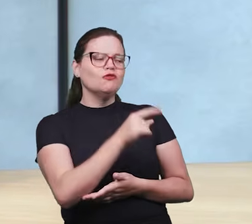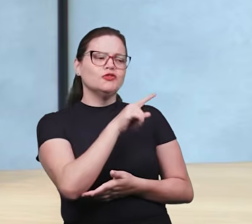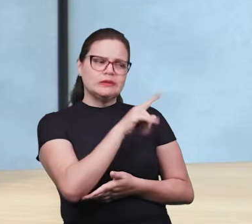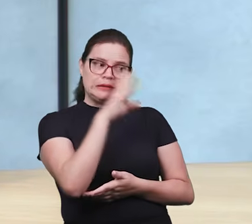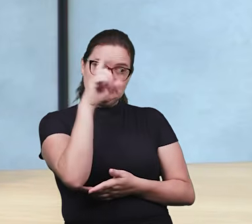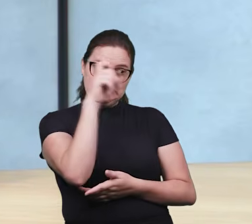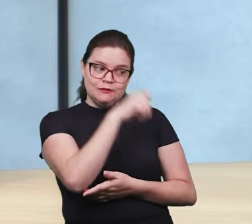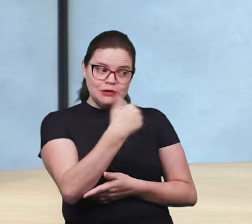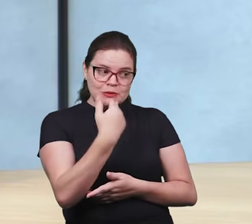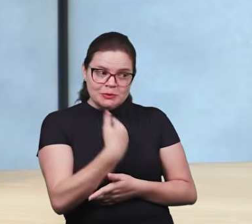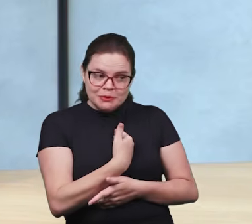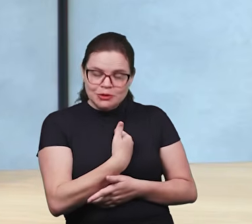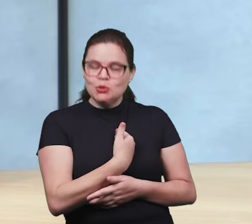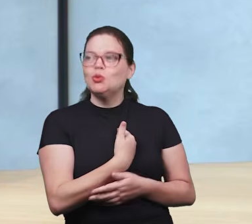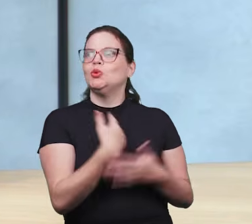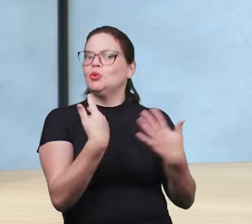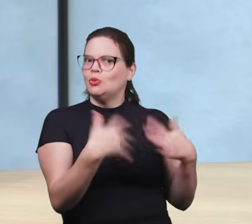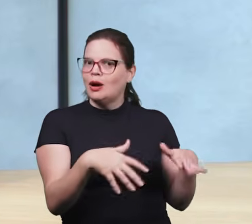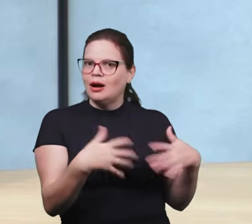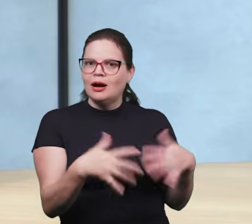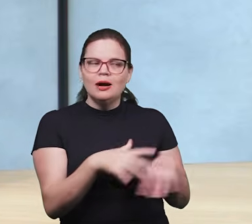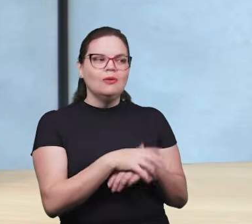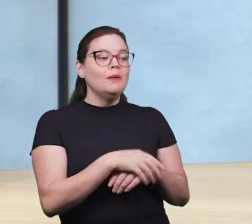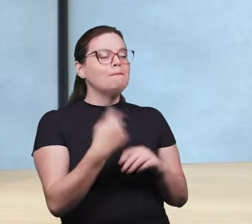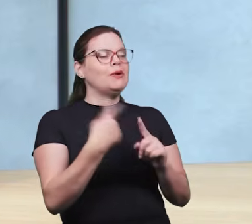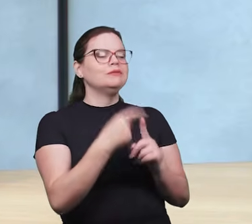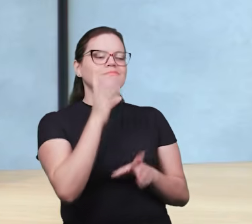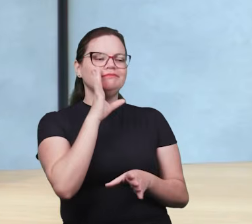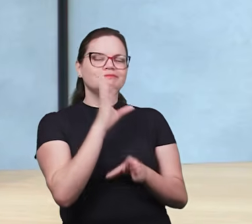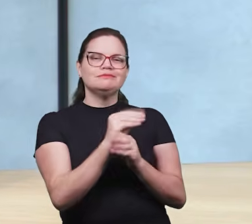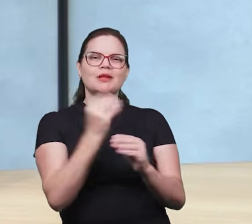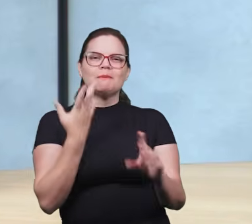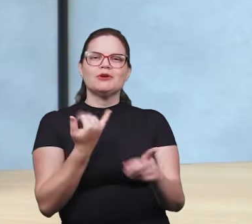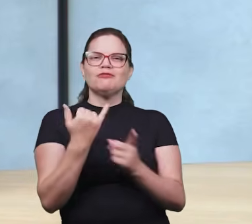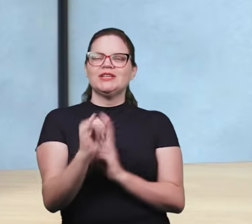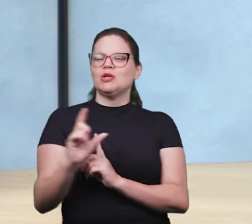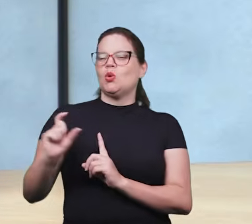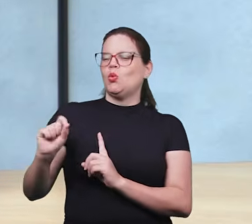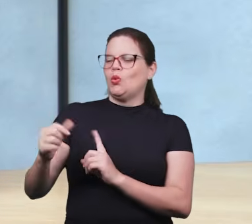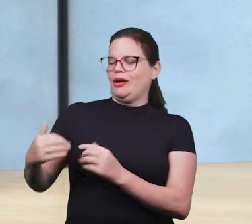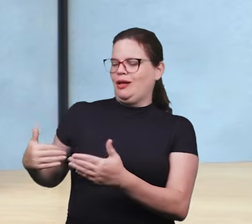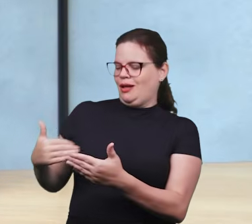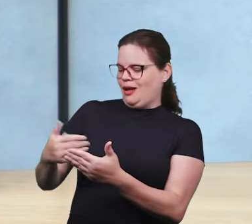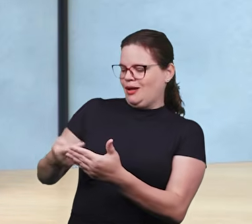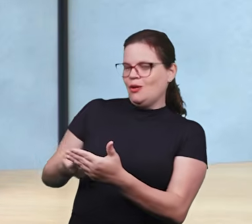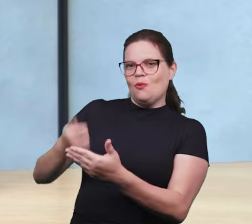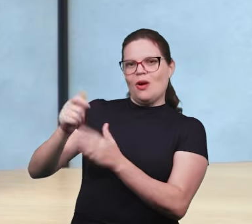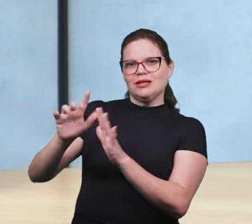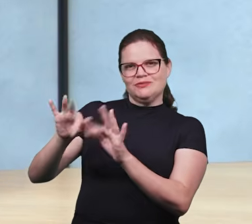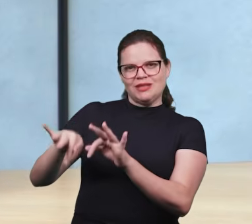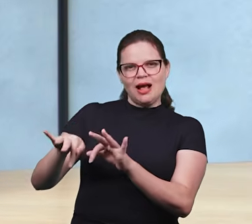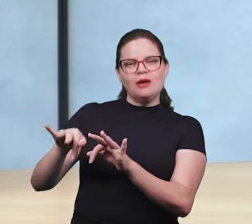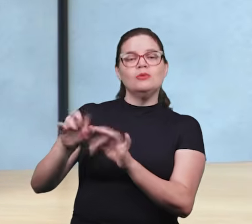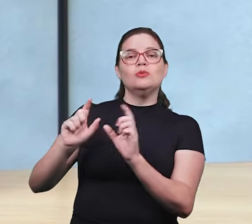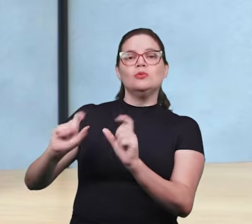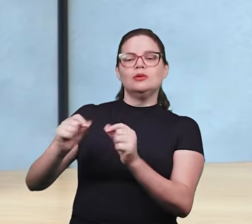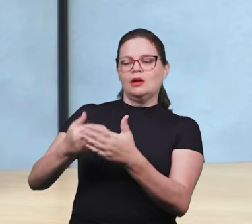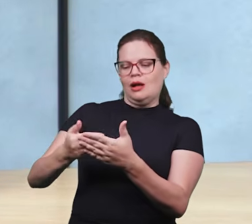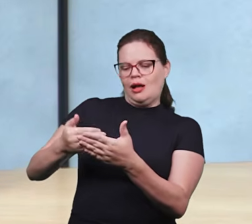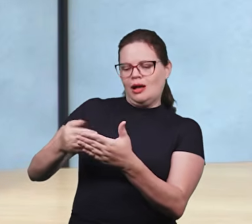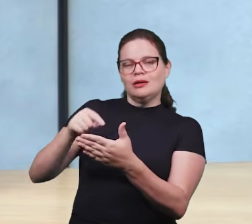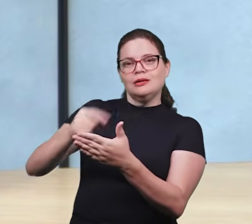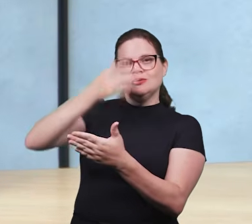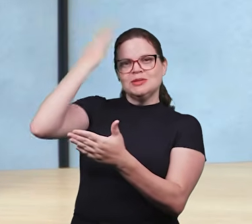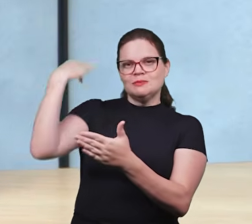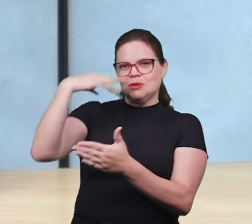está profetizando o que nós estaríamos passando, qual seria a operação do Espírito Santo para